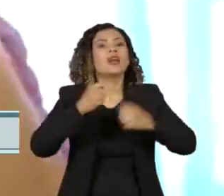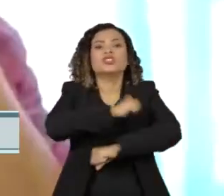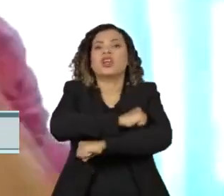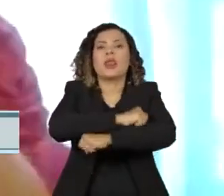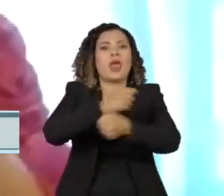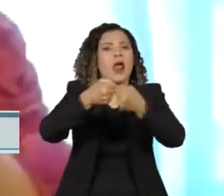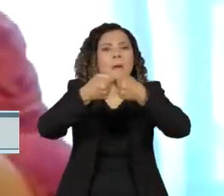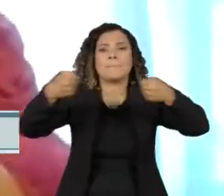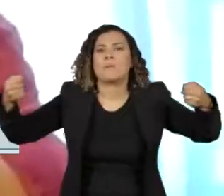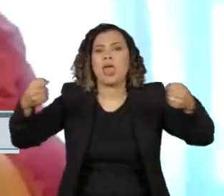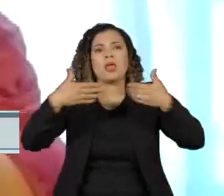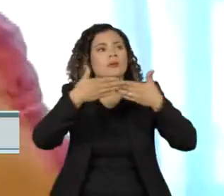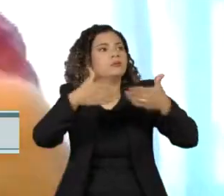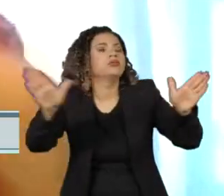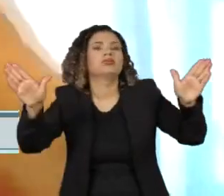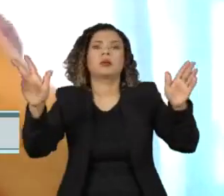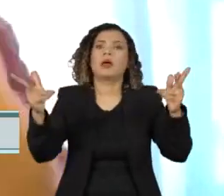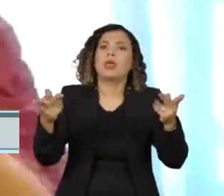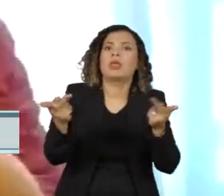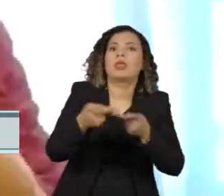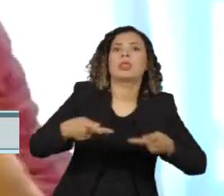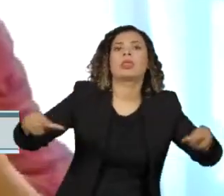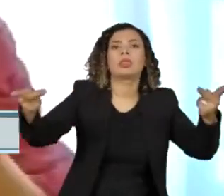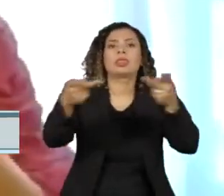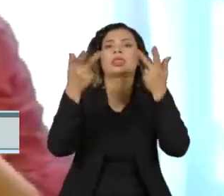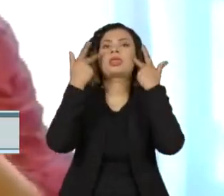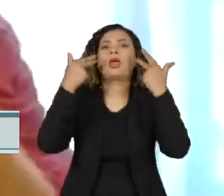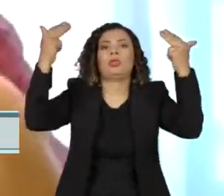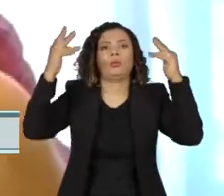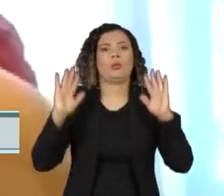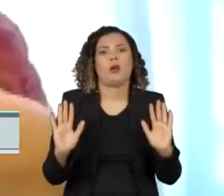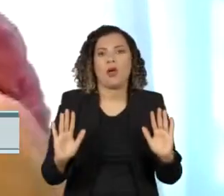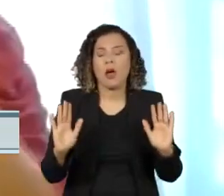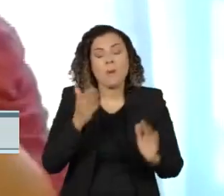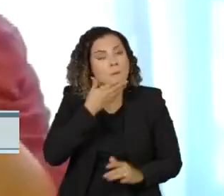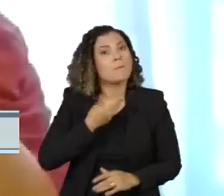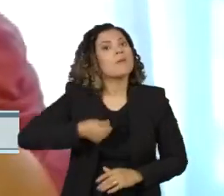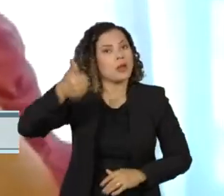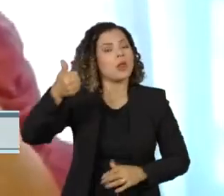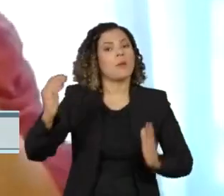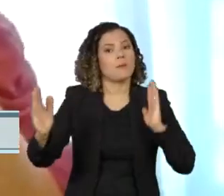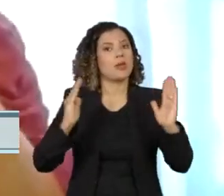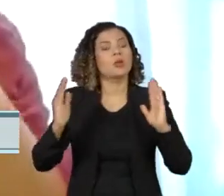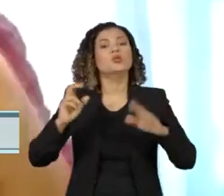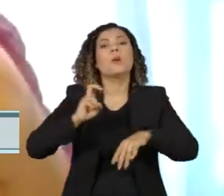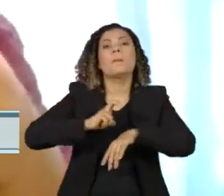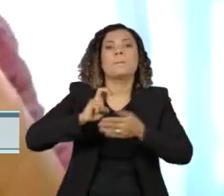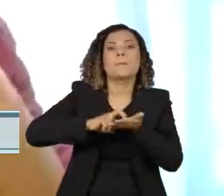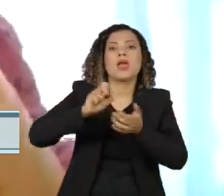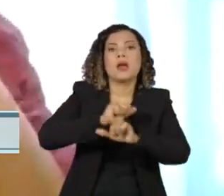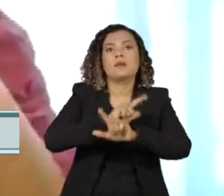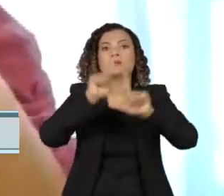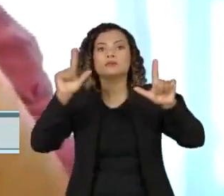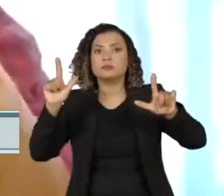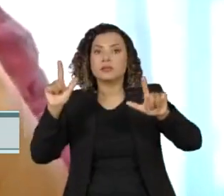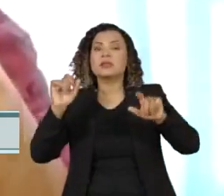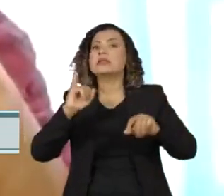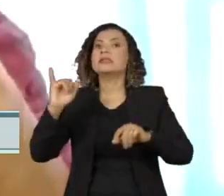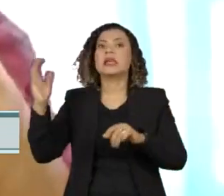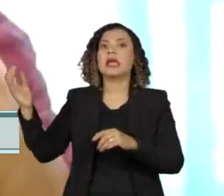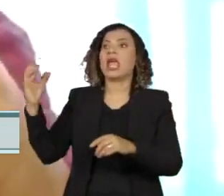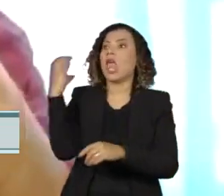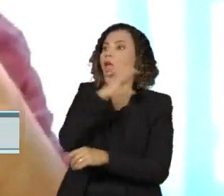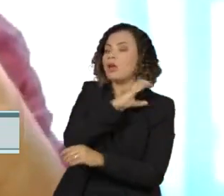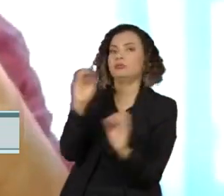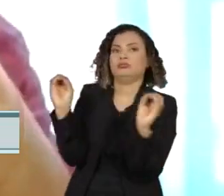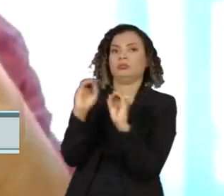arejados, né? Uma ventilação natural, usar ao máximo essa ventilação natural em períodos do dia em que não esteja tão quente ou em dias